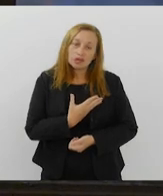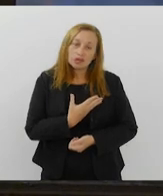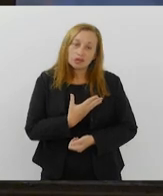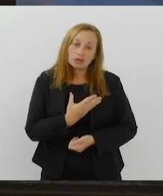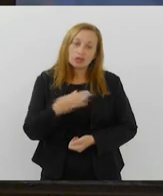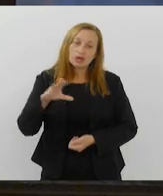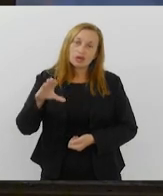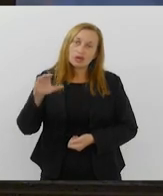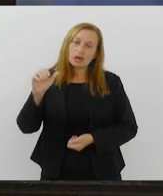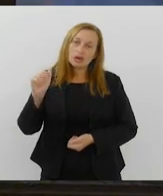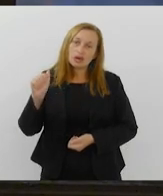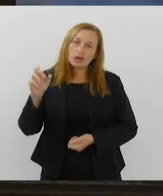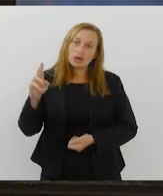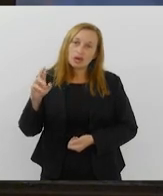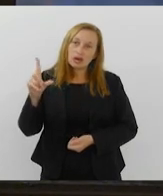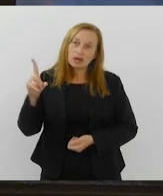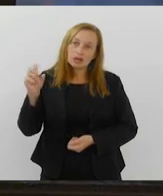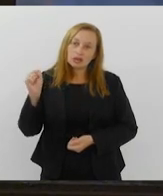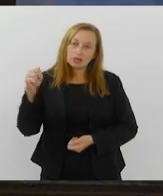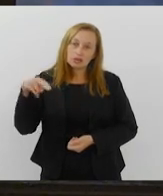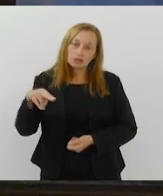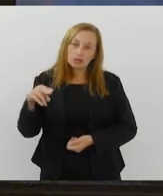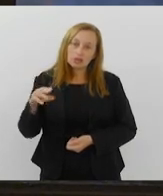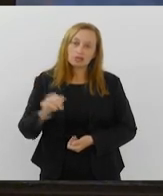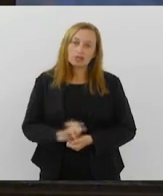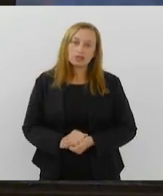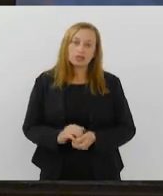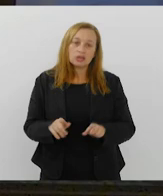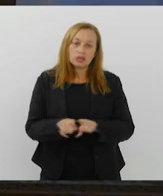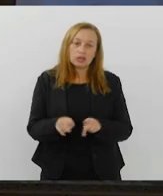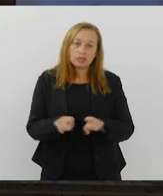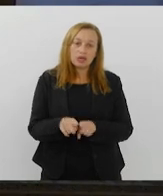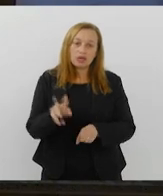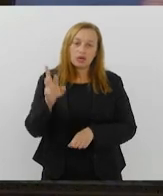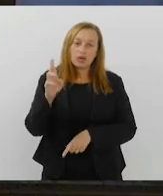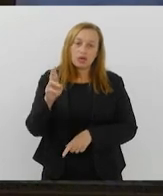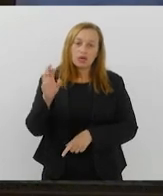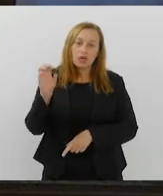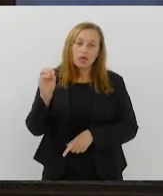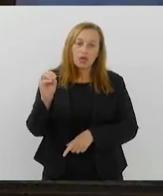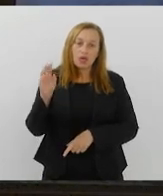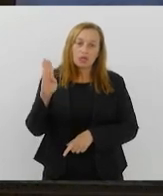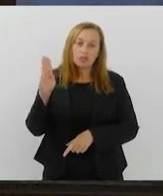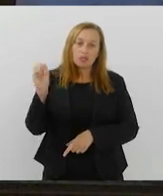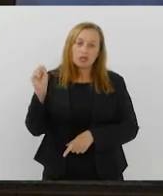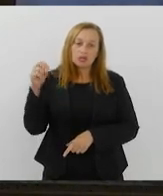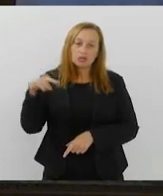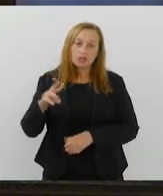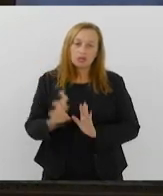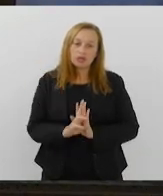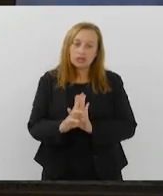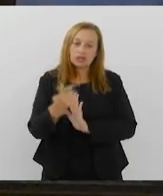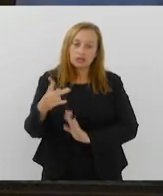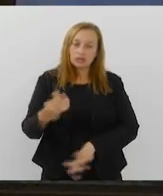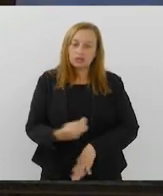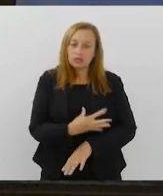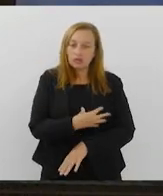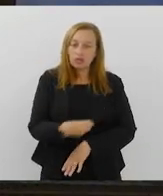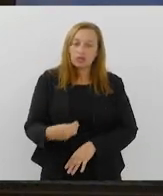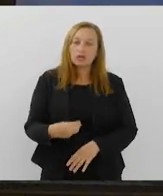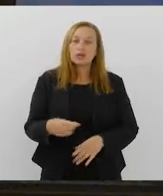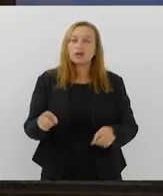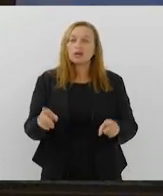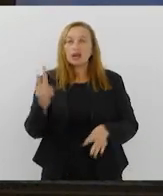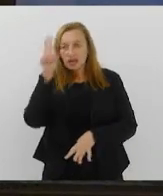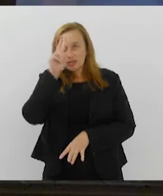Robson. E Robson está aqui representado por seu filho, mas gostaria de lembrar os senhores,